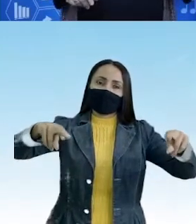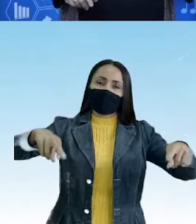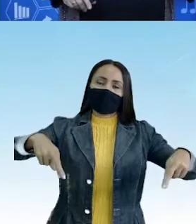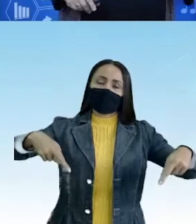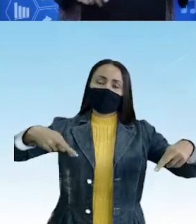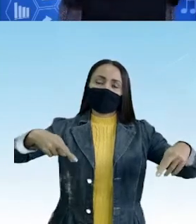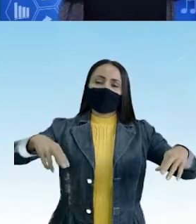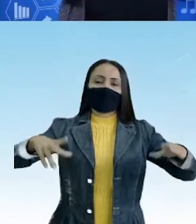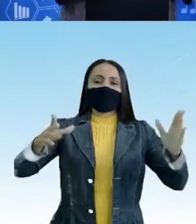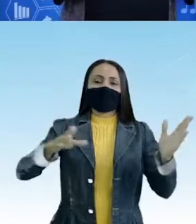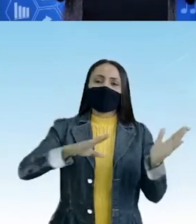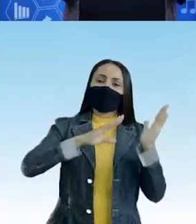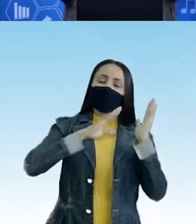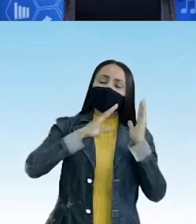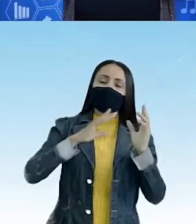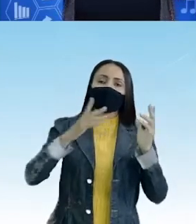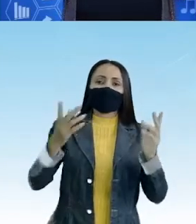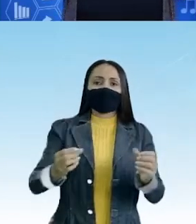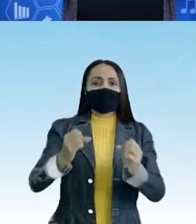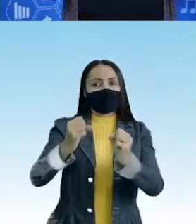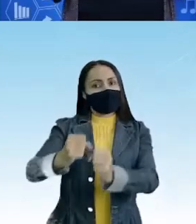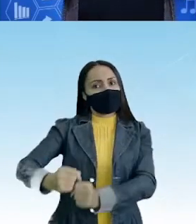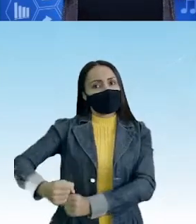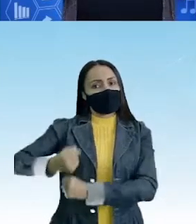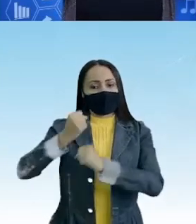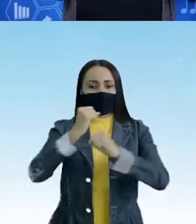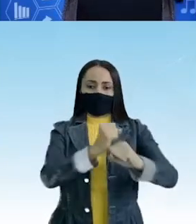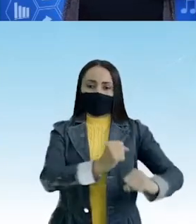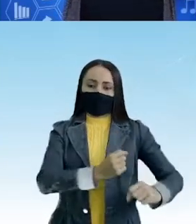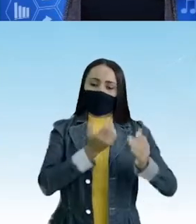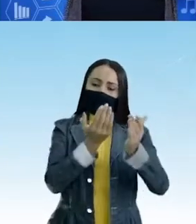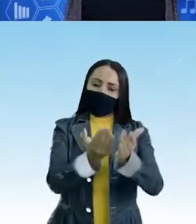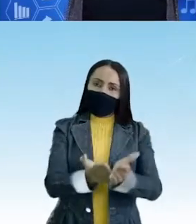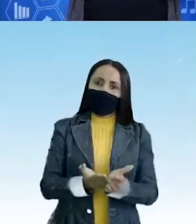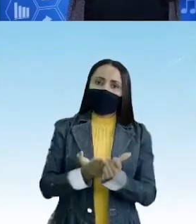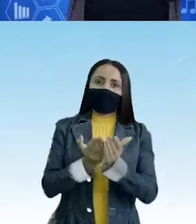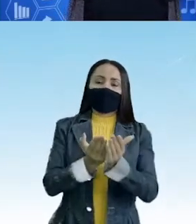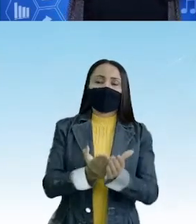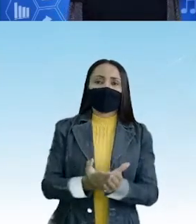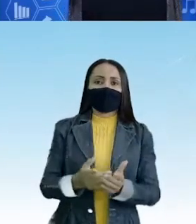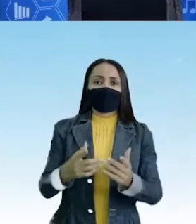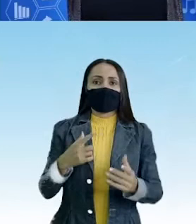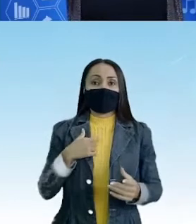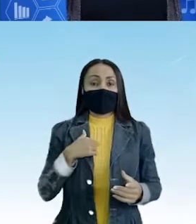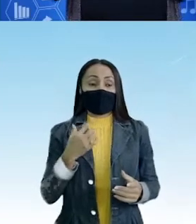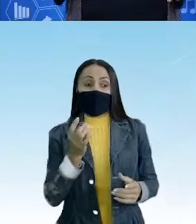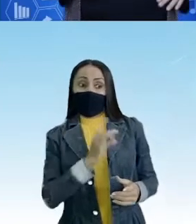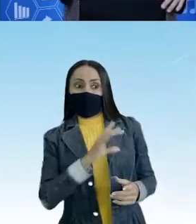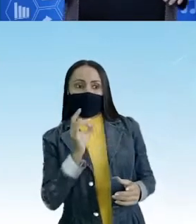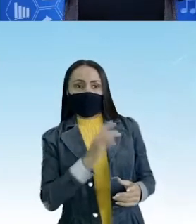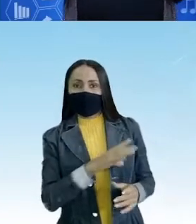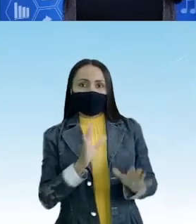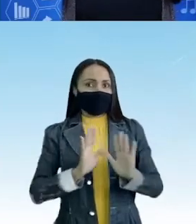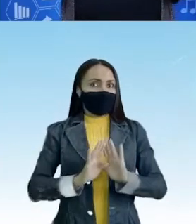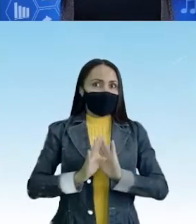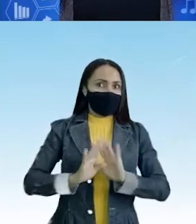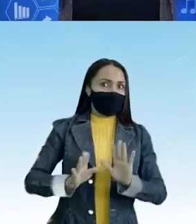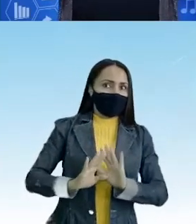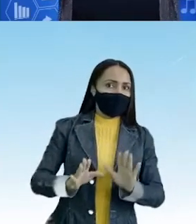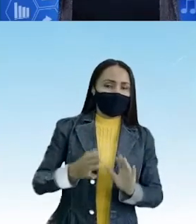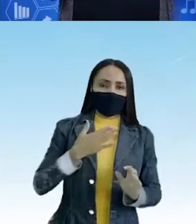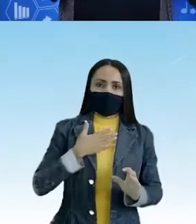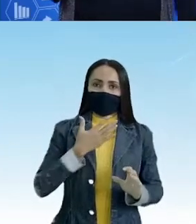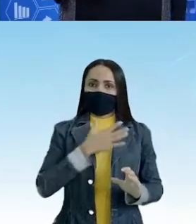a jangada tem um meio, apesar que eu sou um peixinho, amo o mar, mas eu tenho receio de andar em jangada. Já andei,